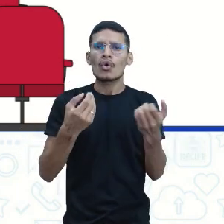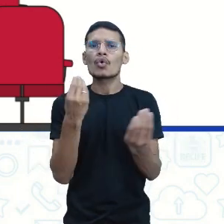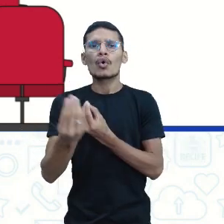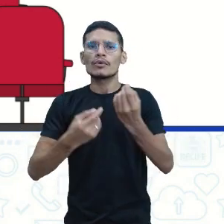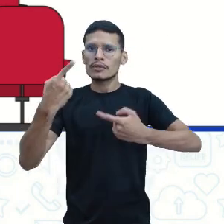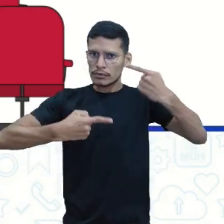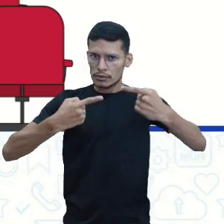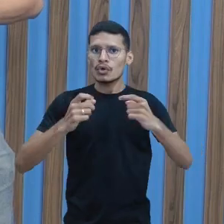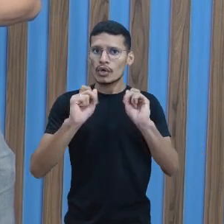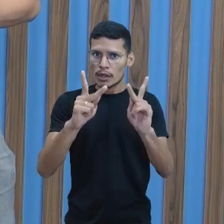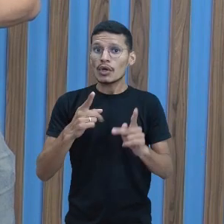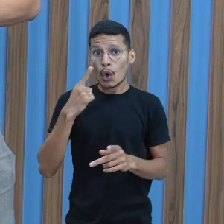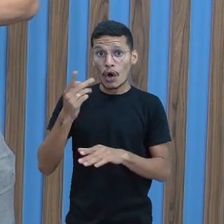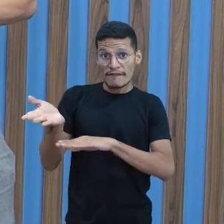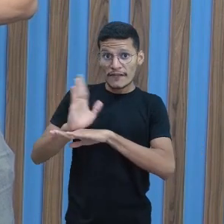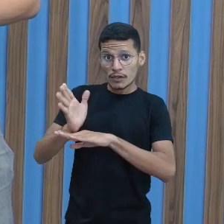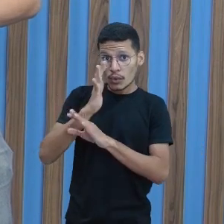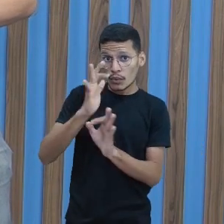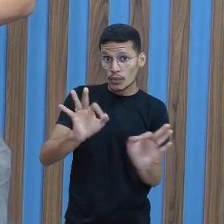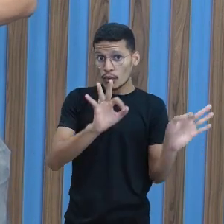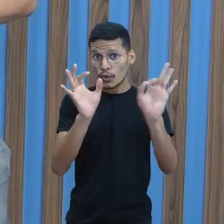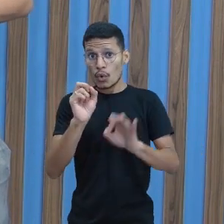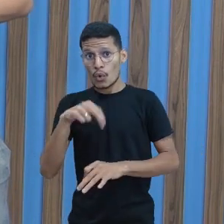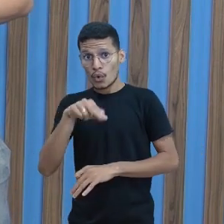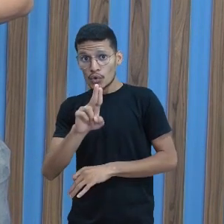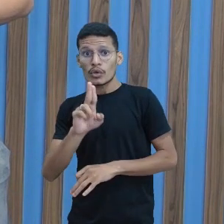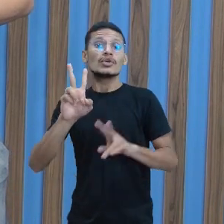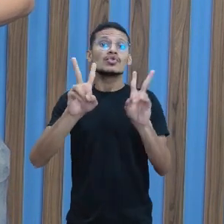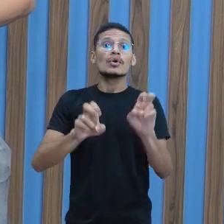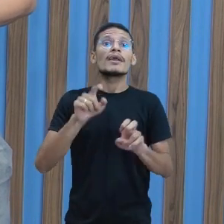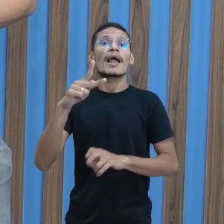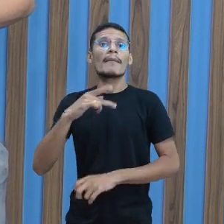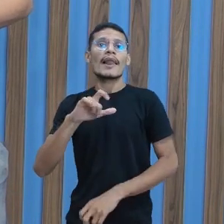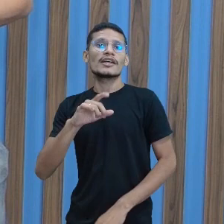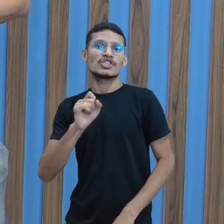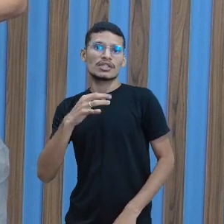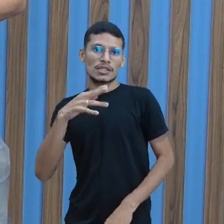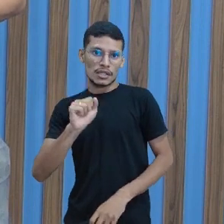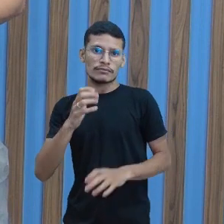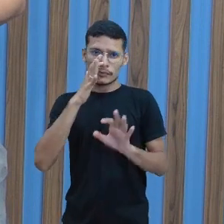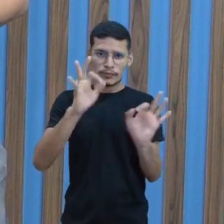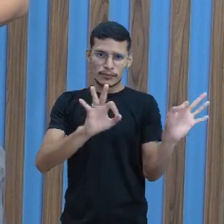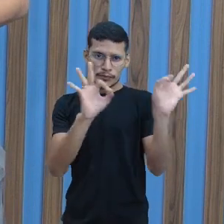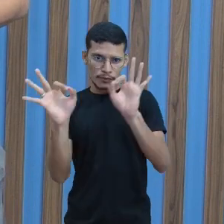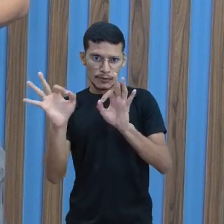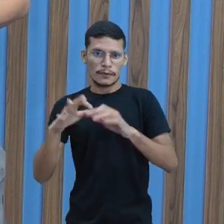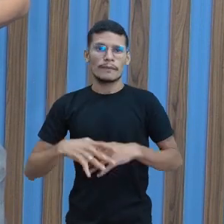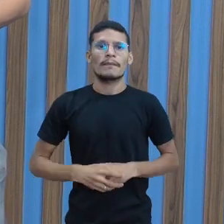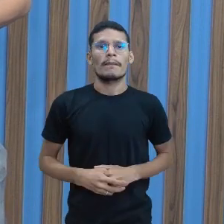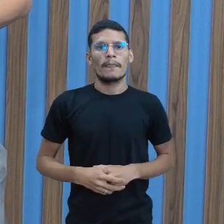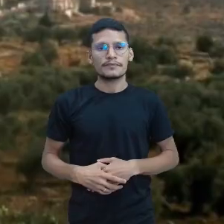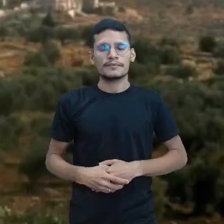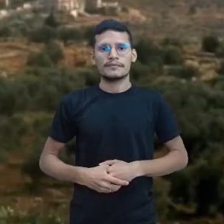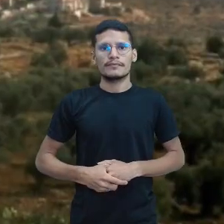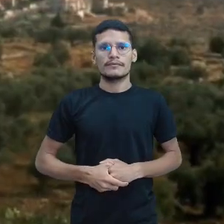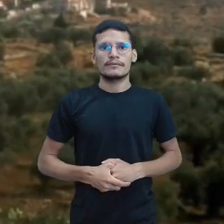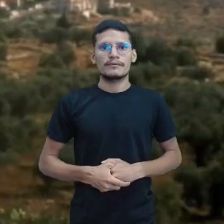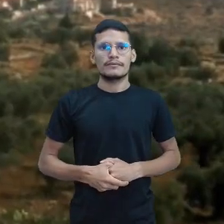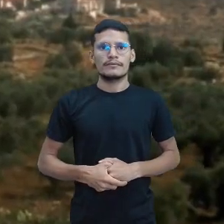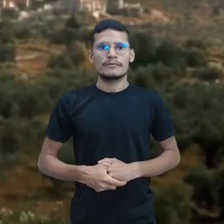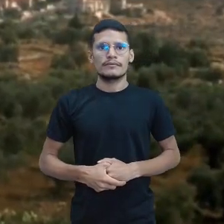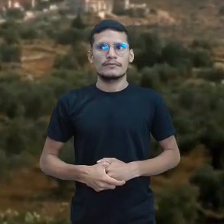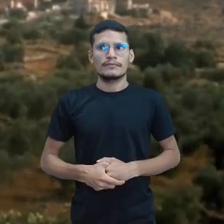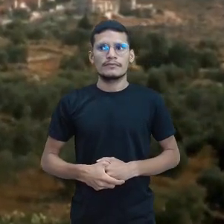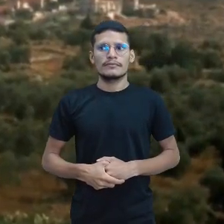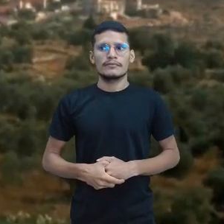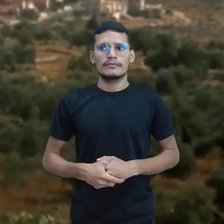bom? Então, vamos chamar o vídeo A ONU e a questão da Palestina. Acompanha aí. A Palestina é uma terra